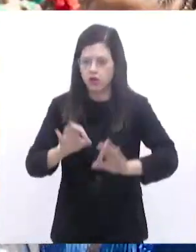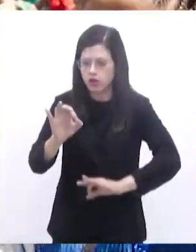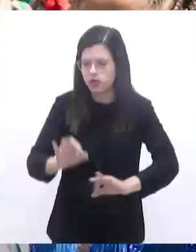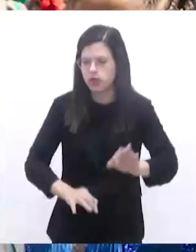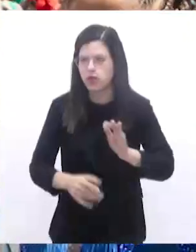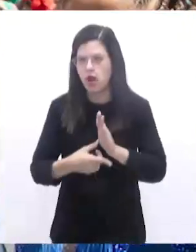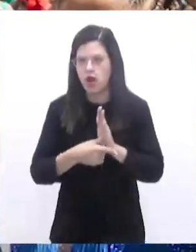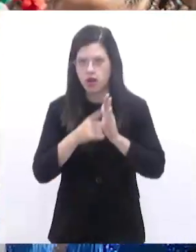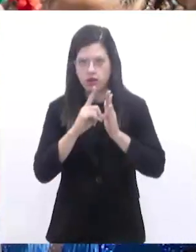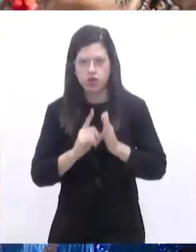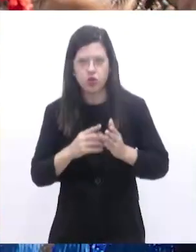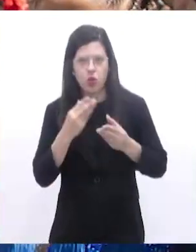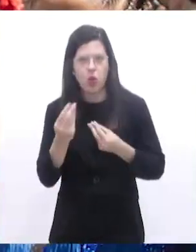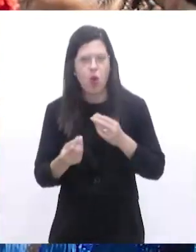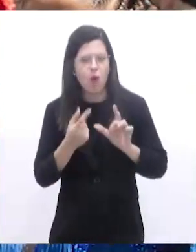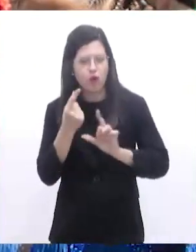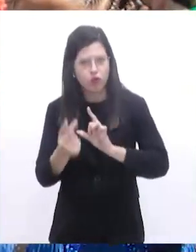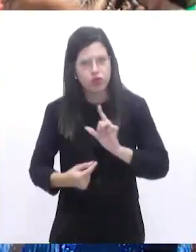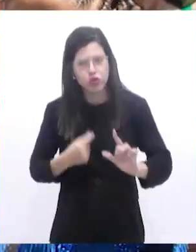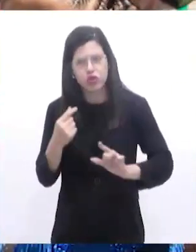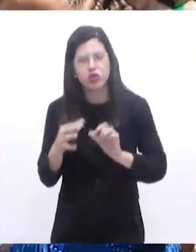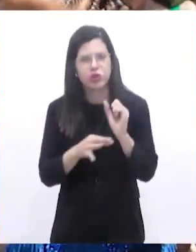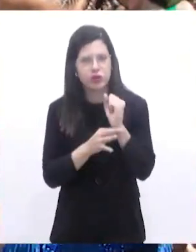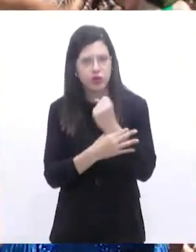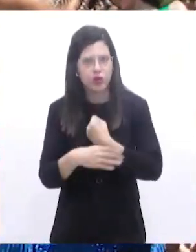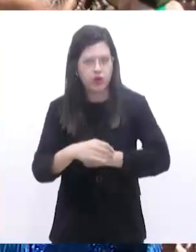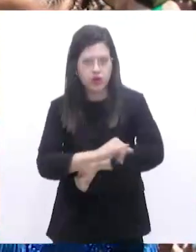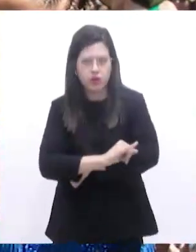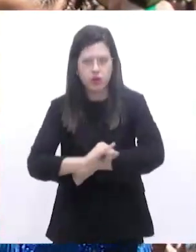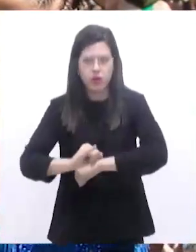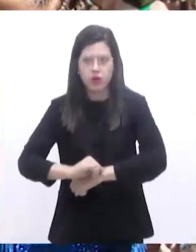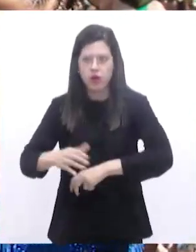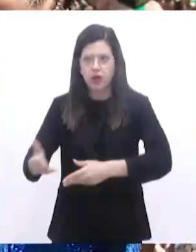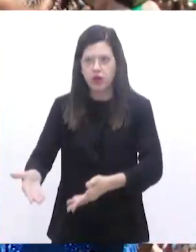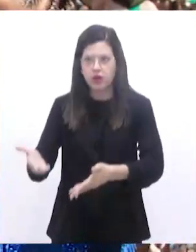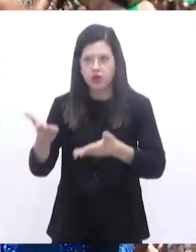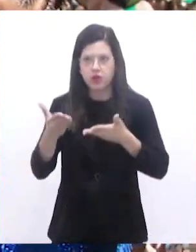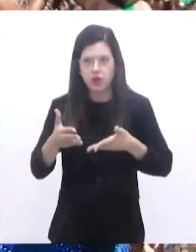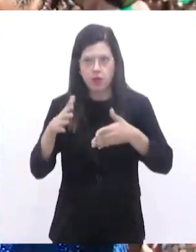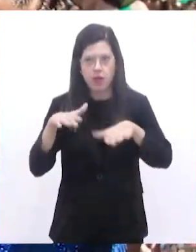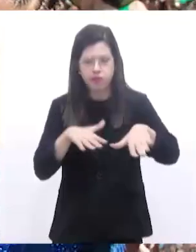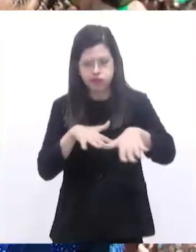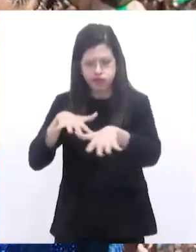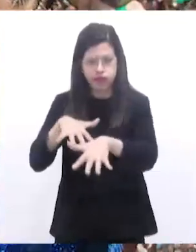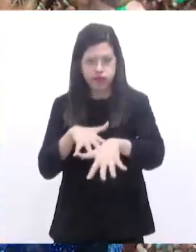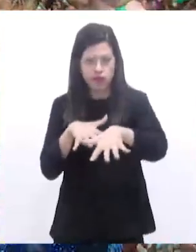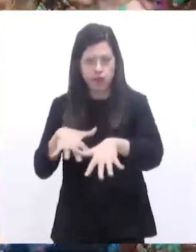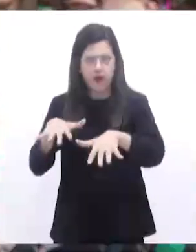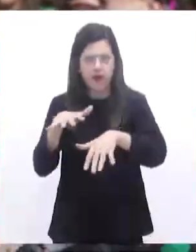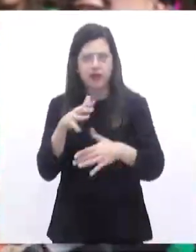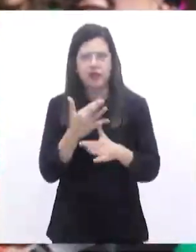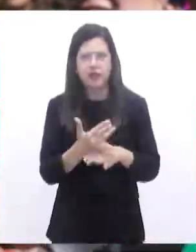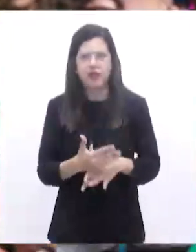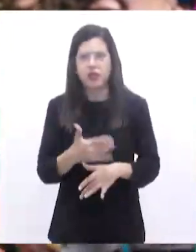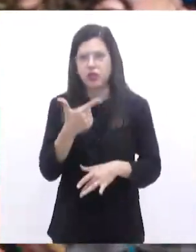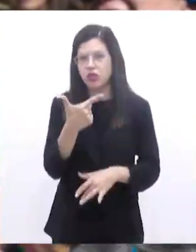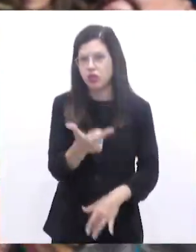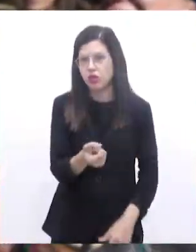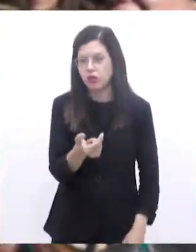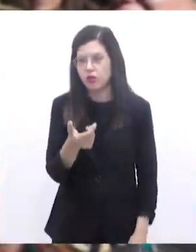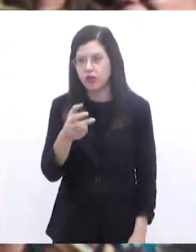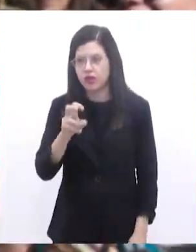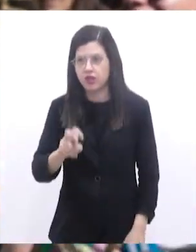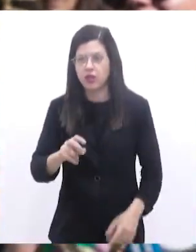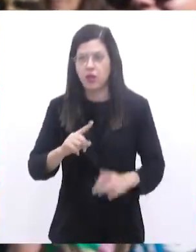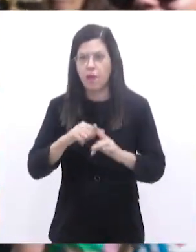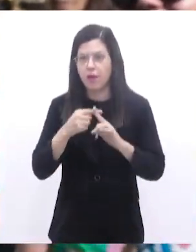antecedência toda a logística, segurança e infraestrutura para receber os cortejos por toda a cidade. Em 2025,